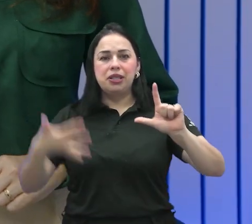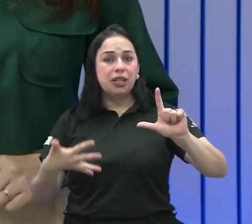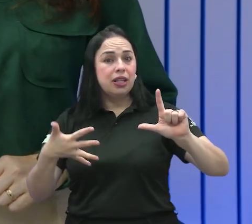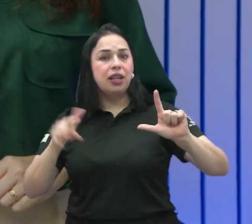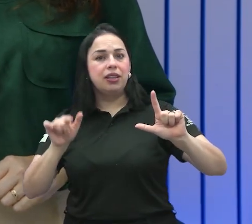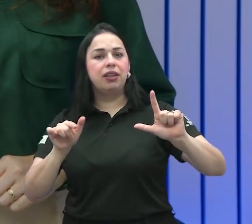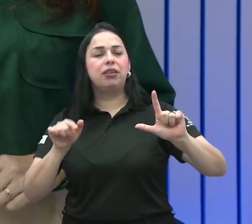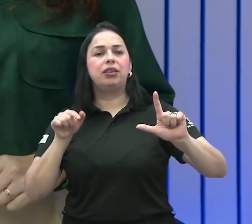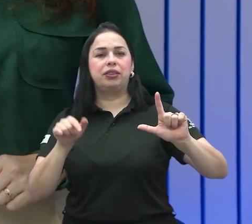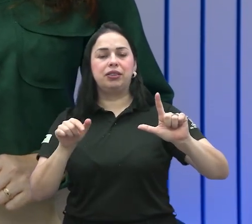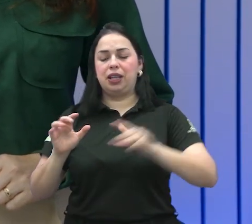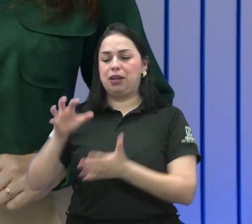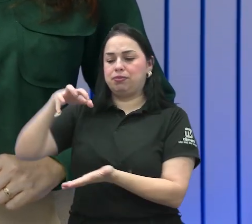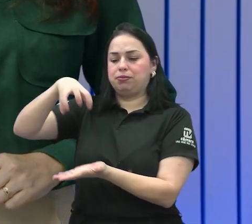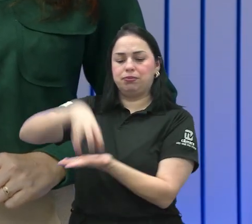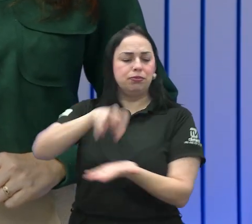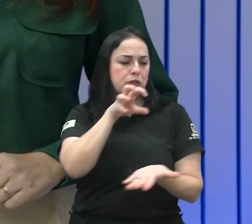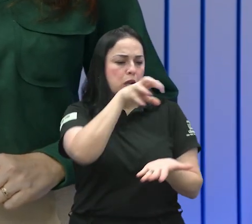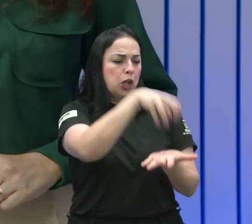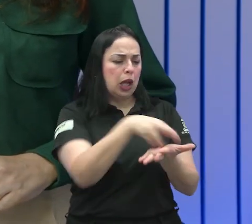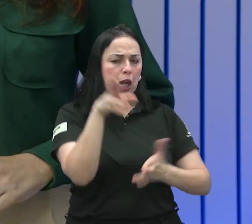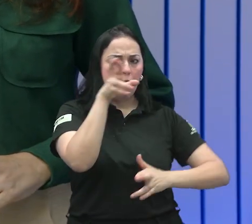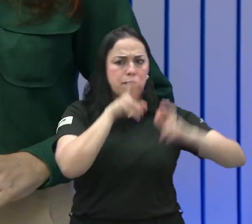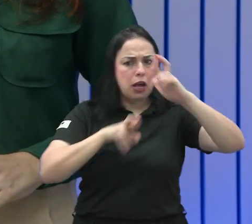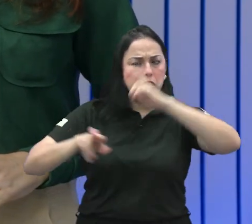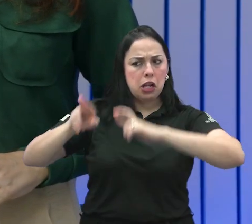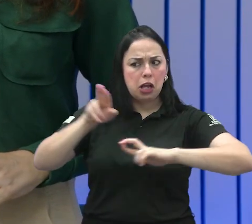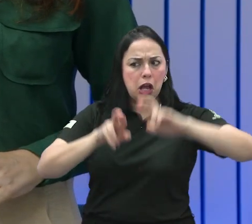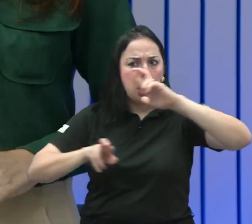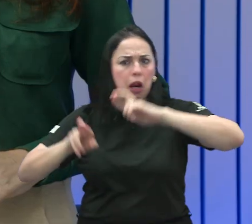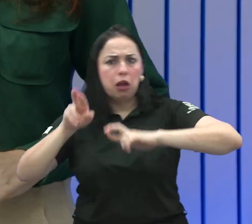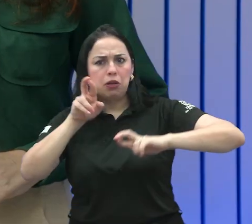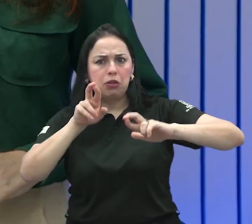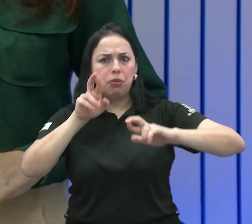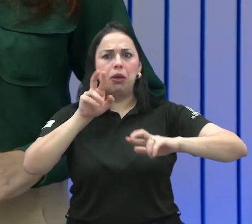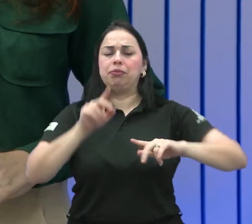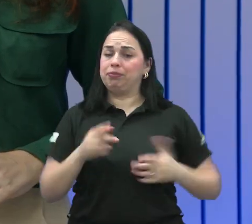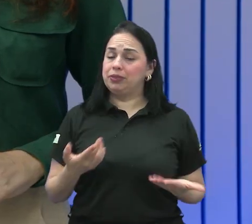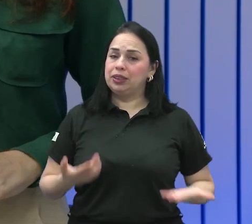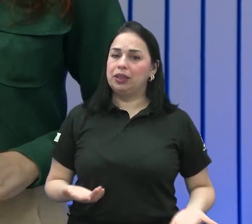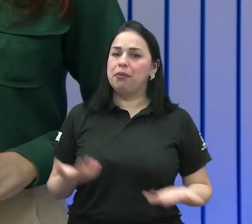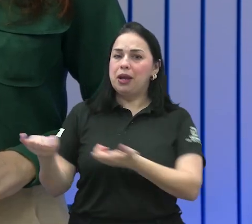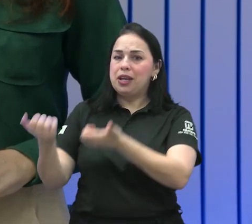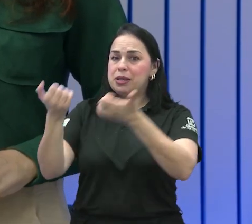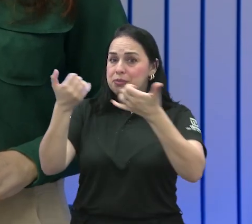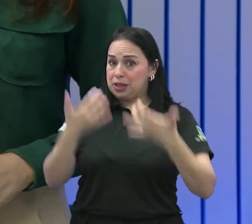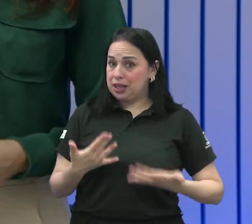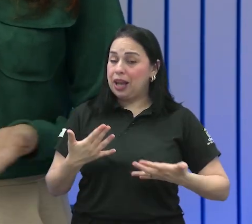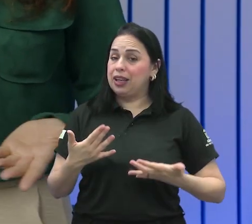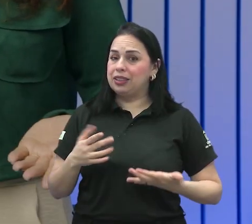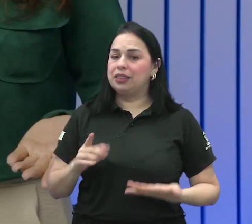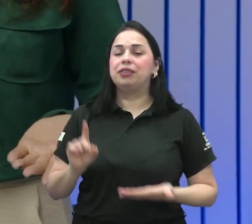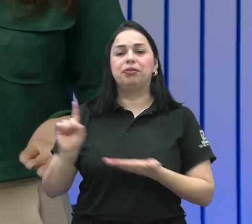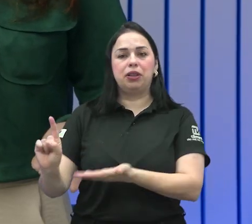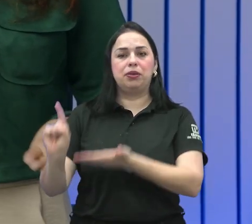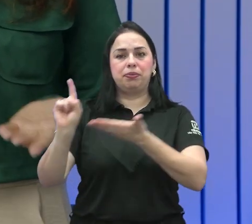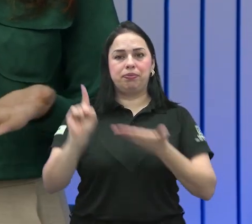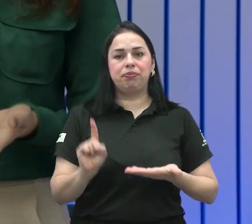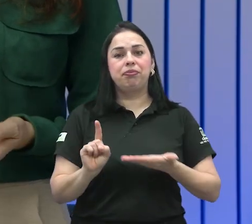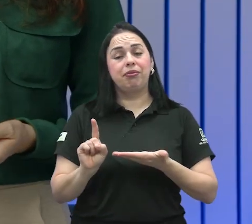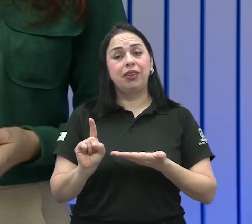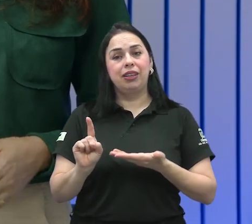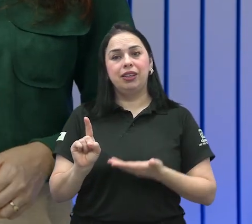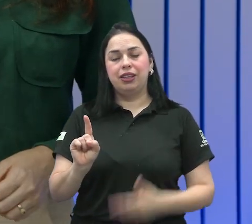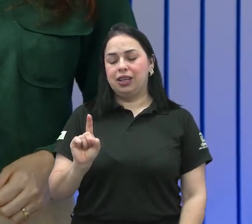bloco, vamos falar sobre a importância da atuação dos órgãos de fiscalização de produtos e serviços. Para falar sobre